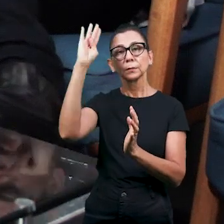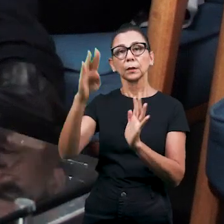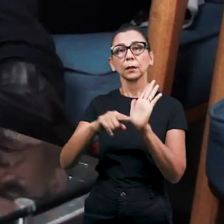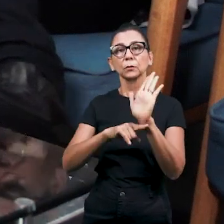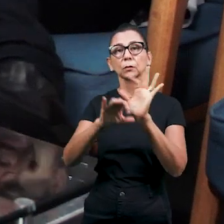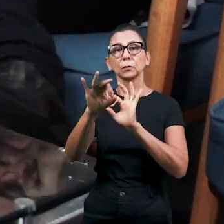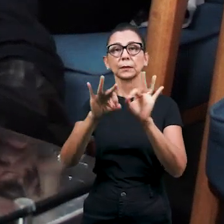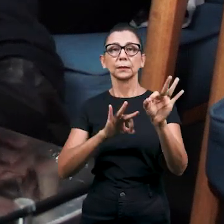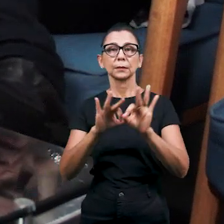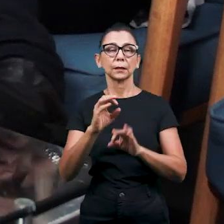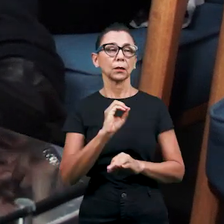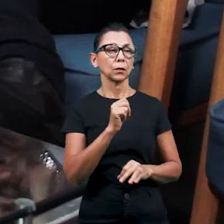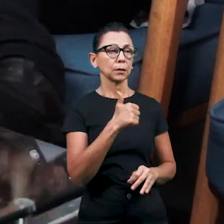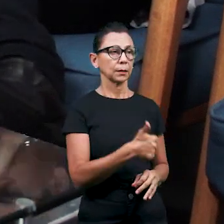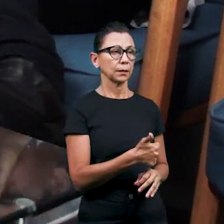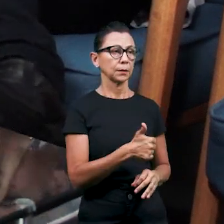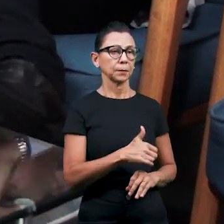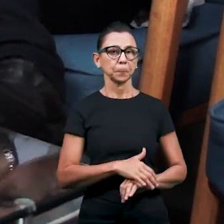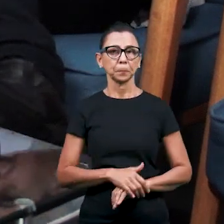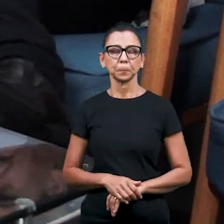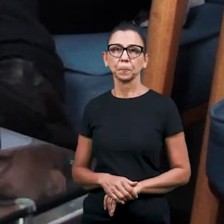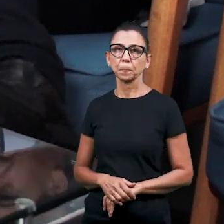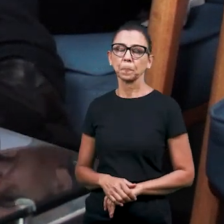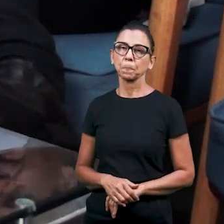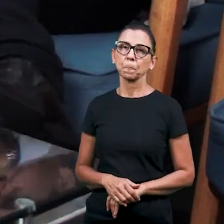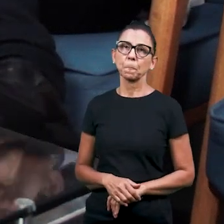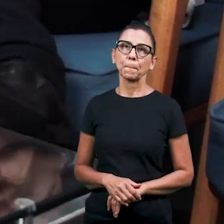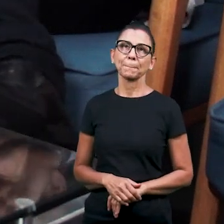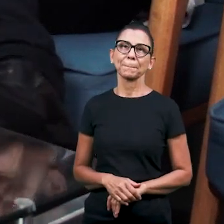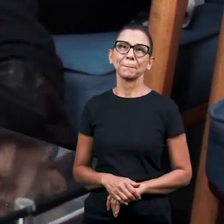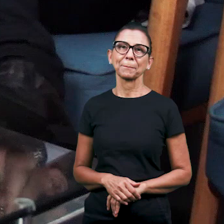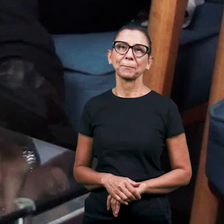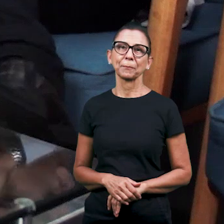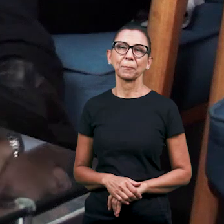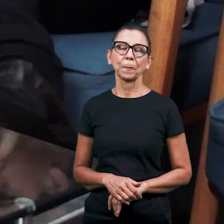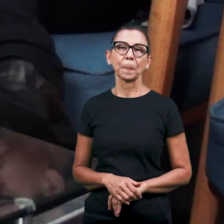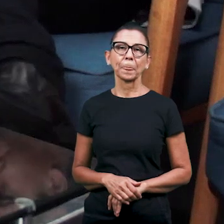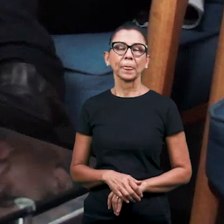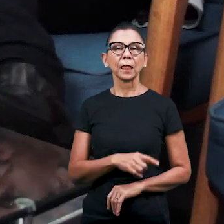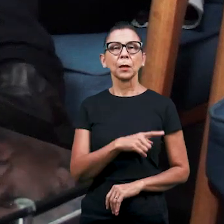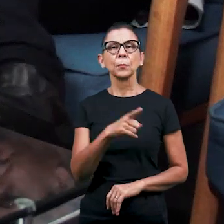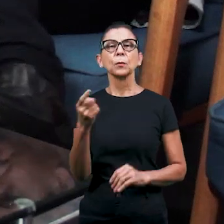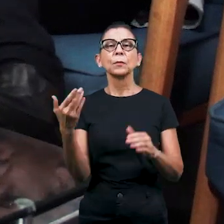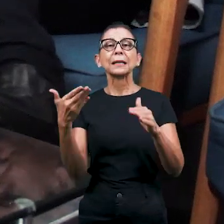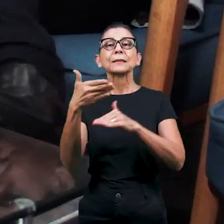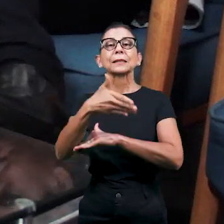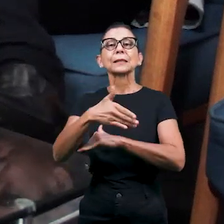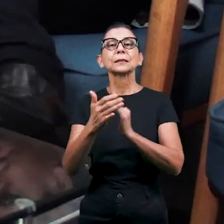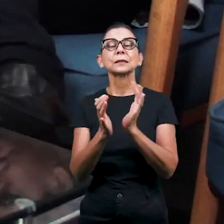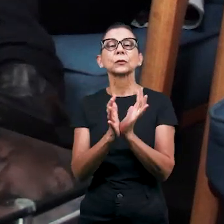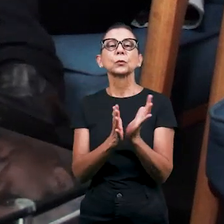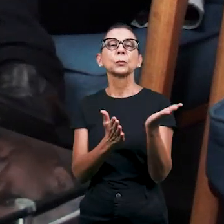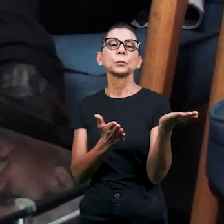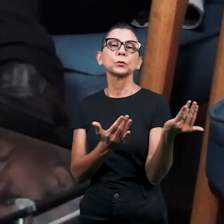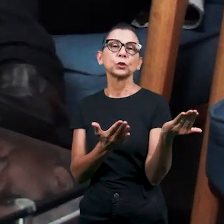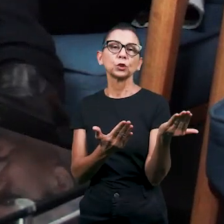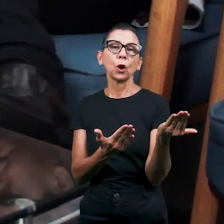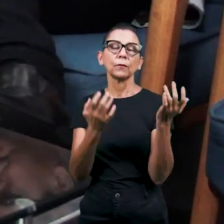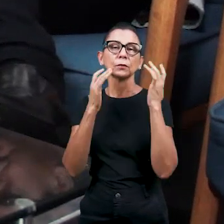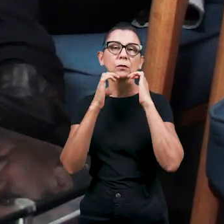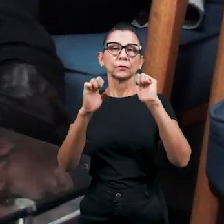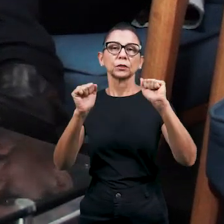Fronteiras, ontem segunda. Então, a pessoa quer saber sobre isso. Qual é o caminho? Então, o caminho agora que vai